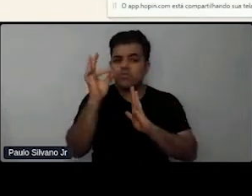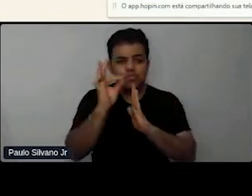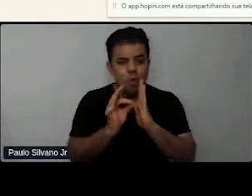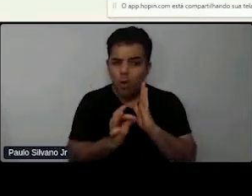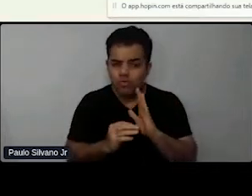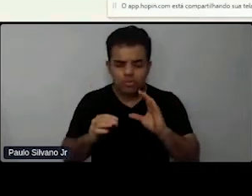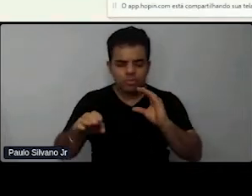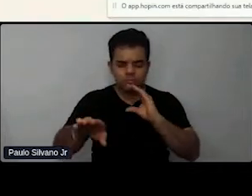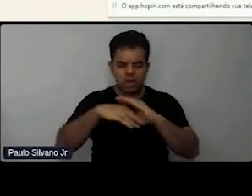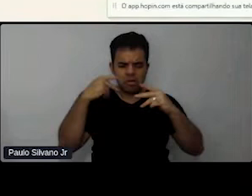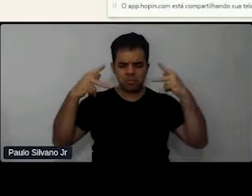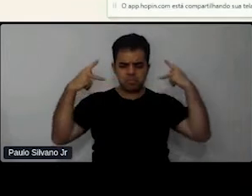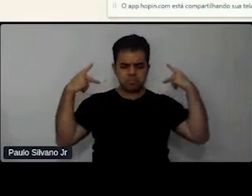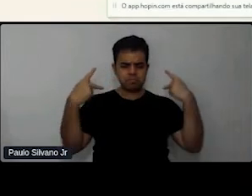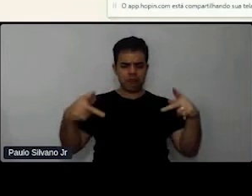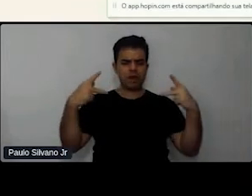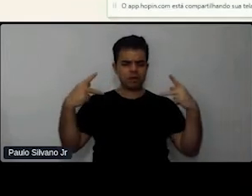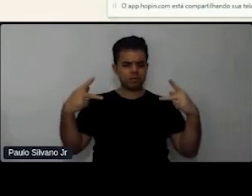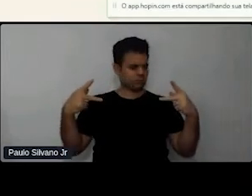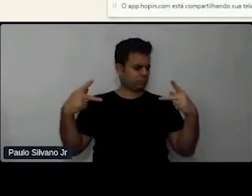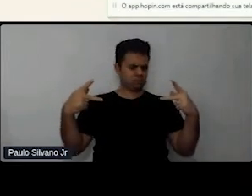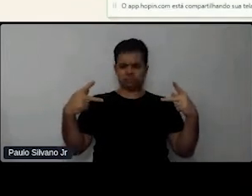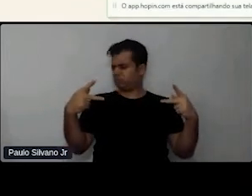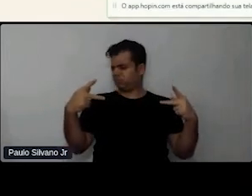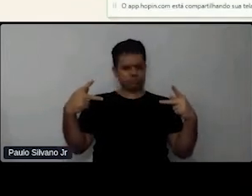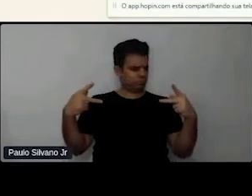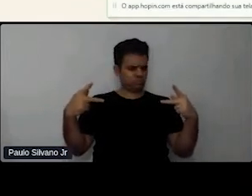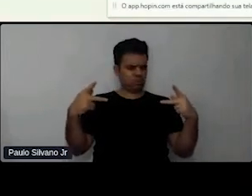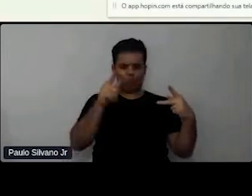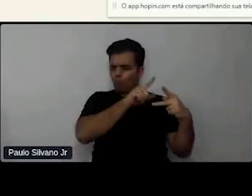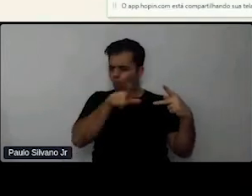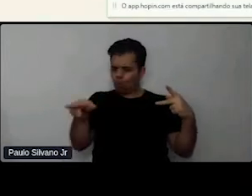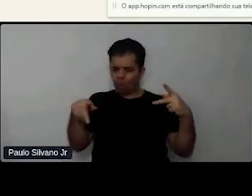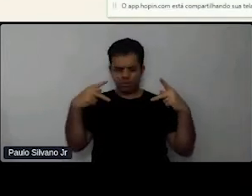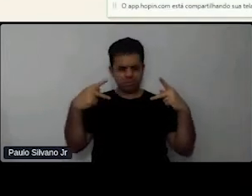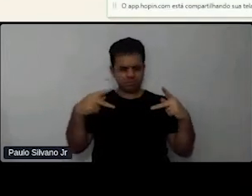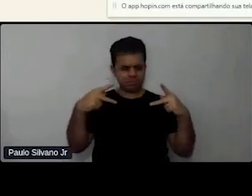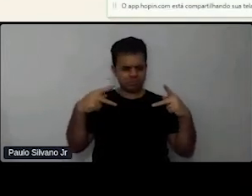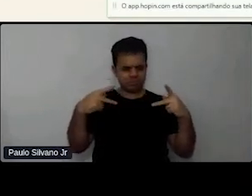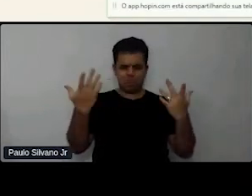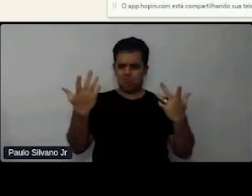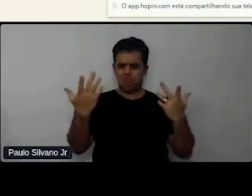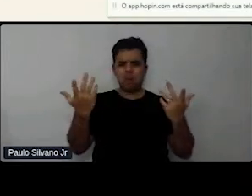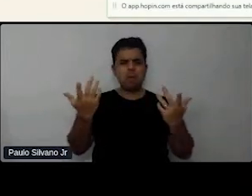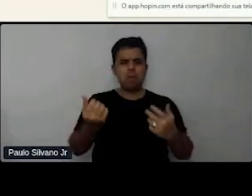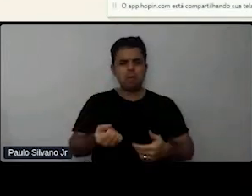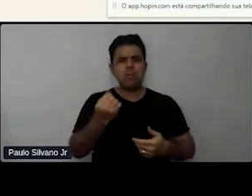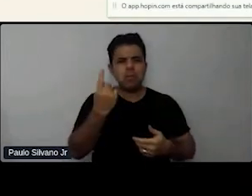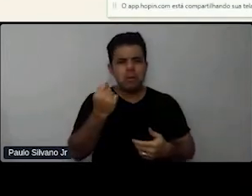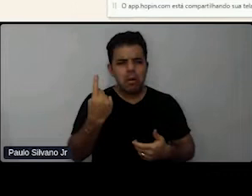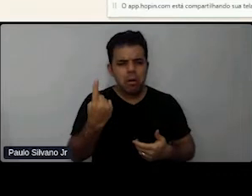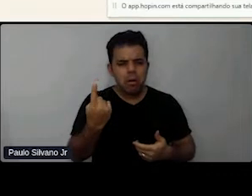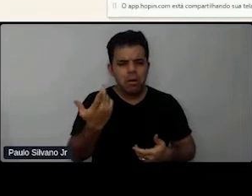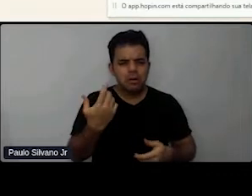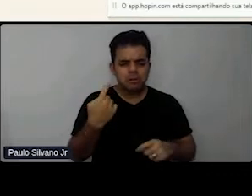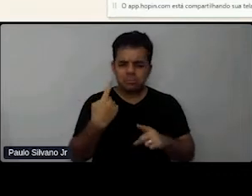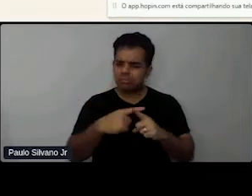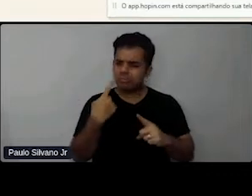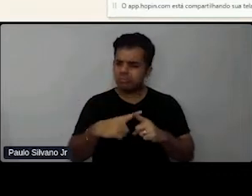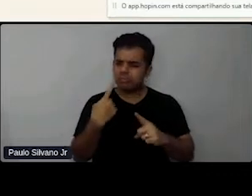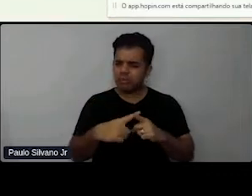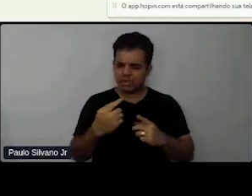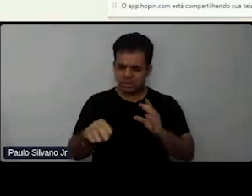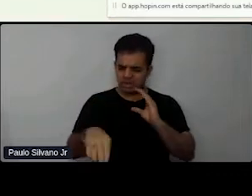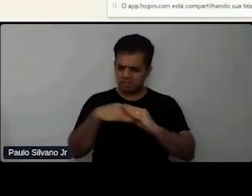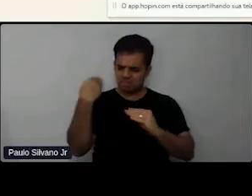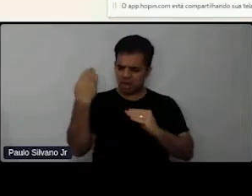nada. Simplesmente um arquivo em branco, sem nada. Você provavelmente vai ficar estranhando, você vai achar estranho, tipo, poxa, a